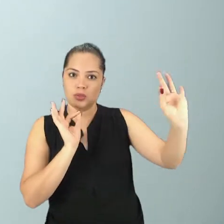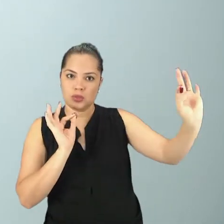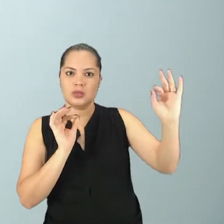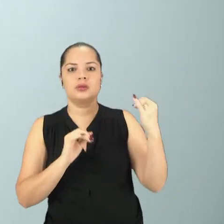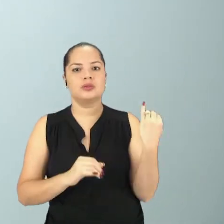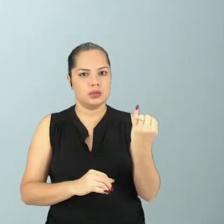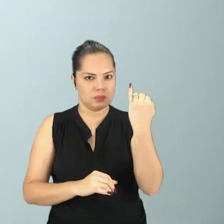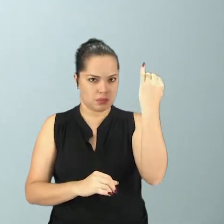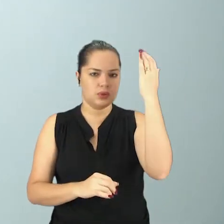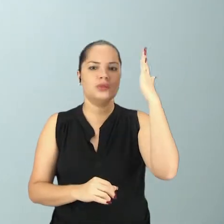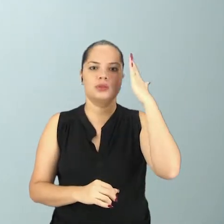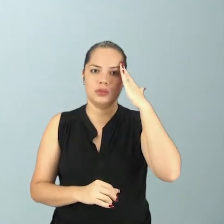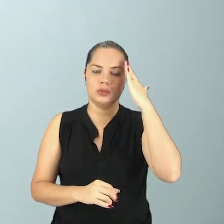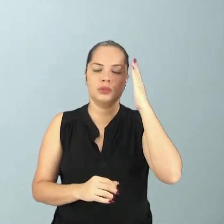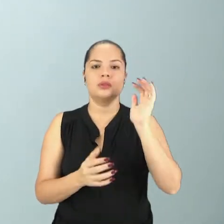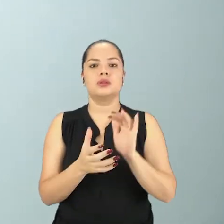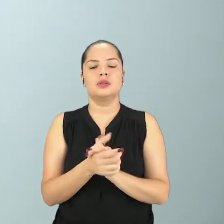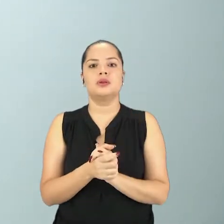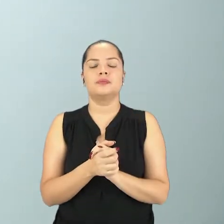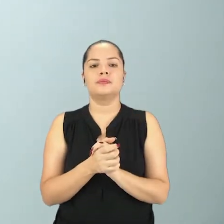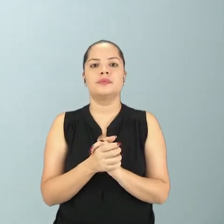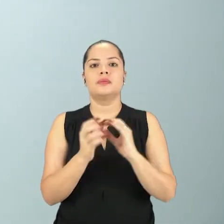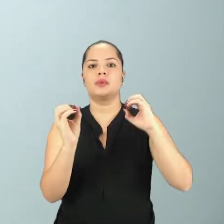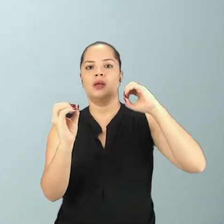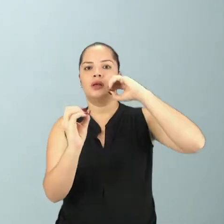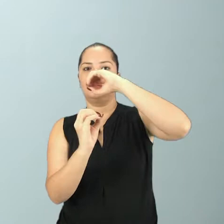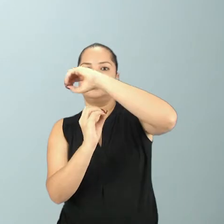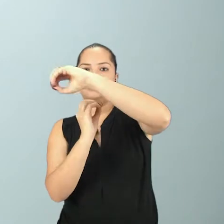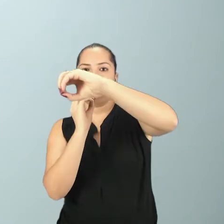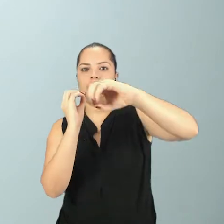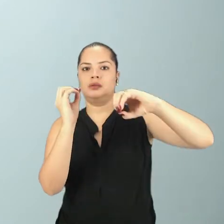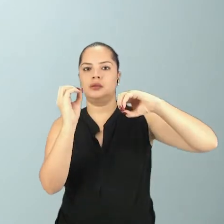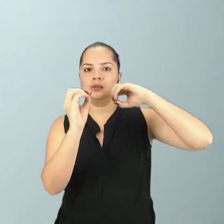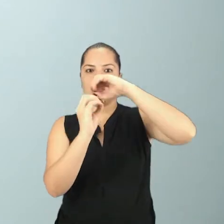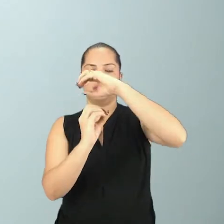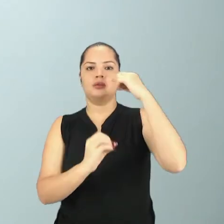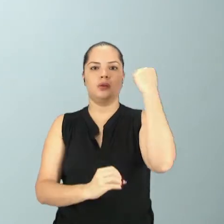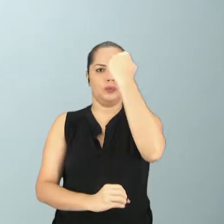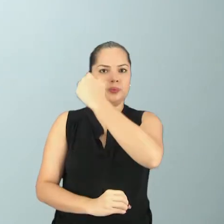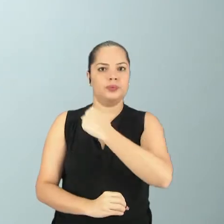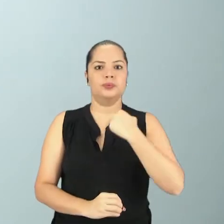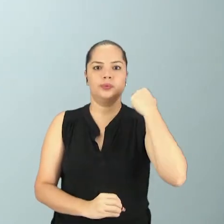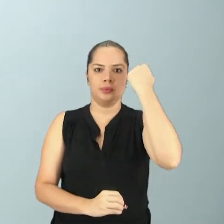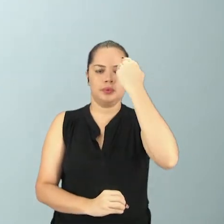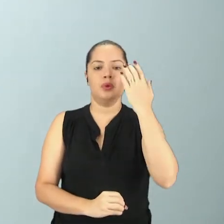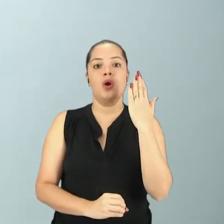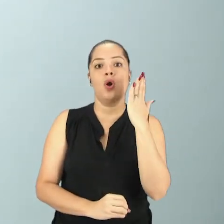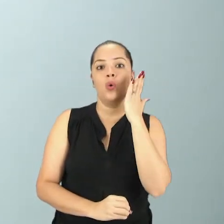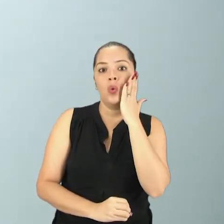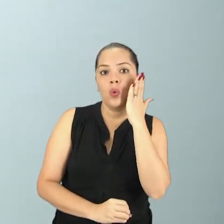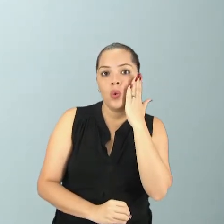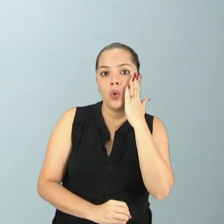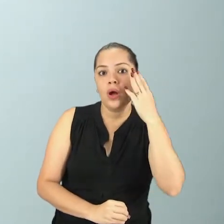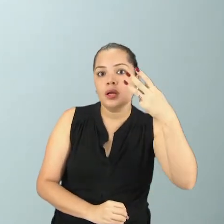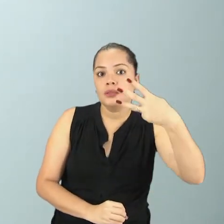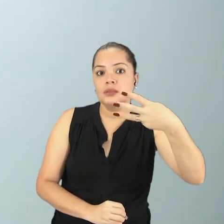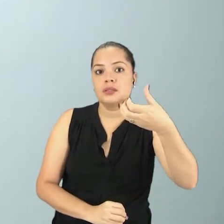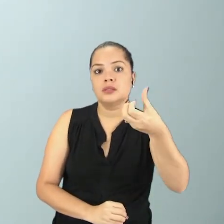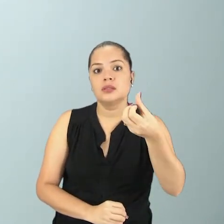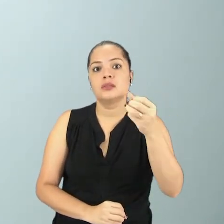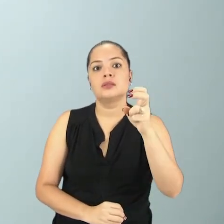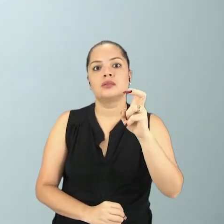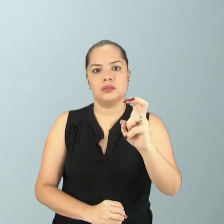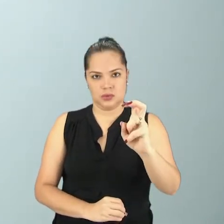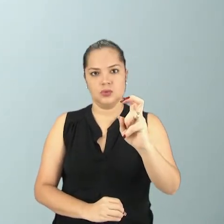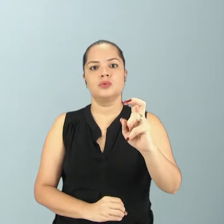tá? A translação dura mais ou menos 365 dias, né? Que exatamente bate com o